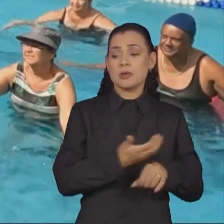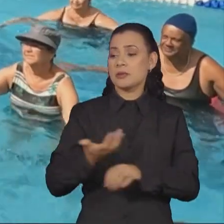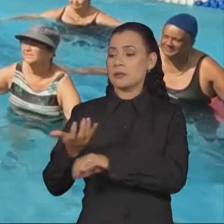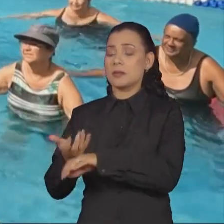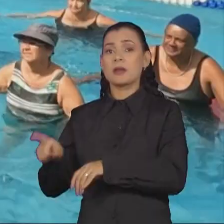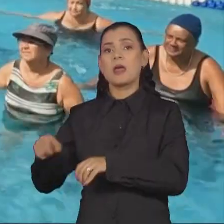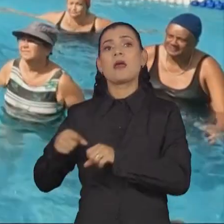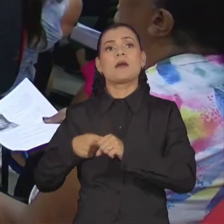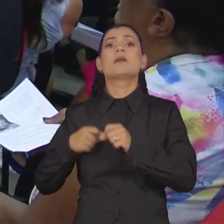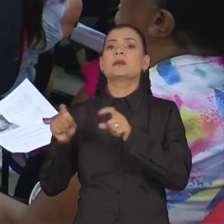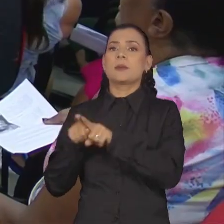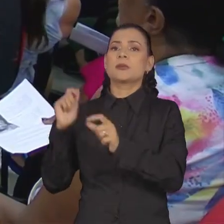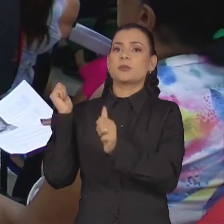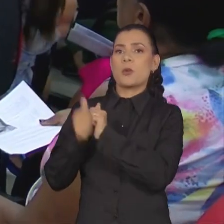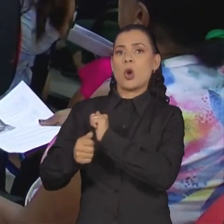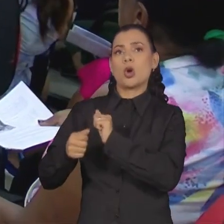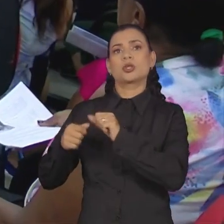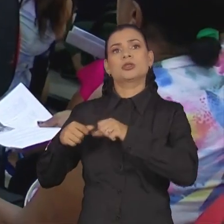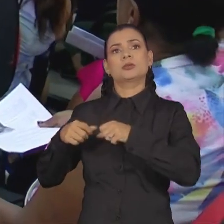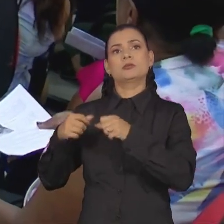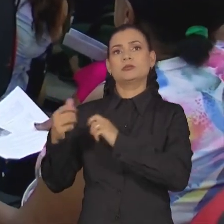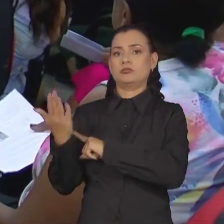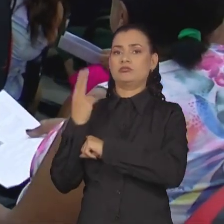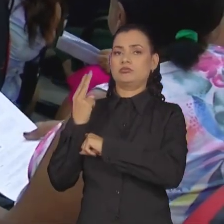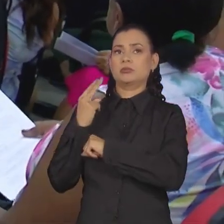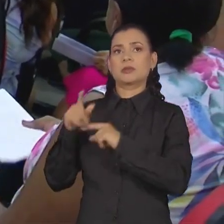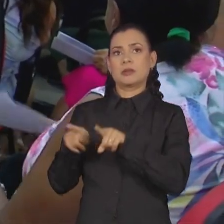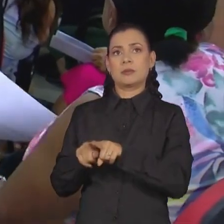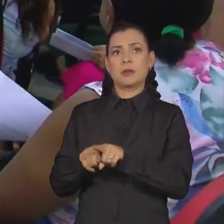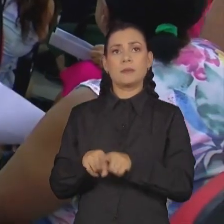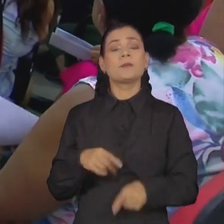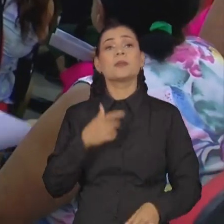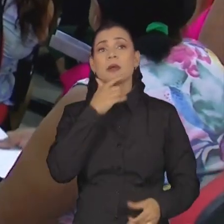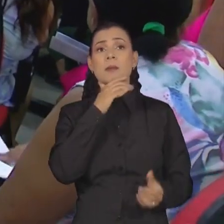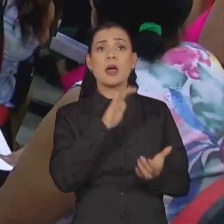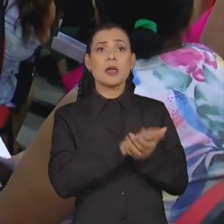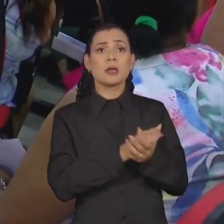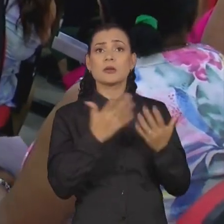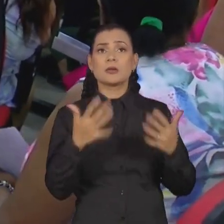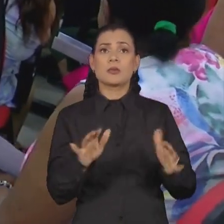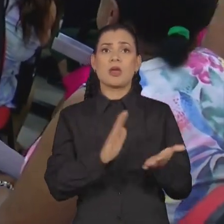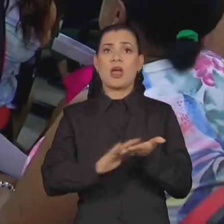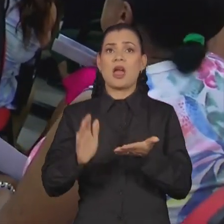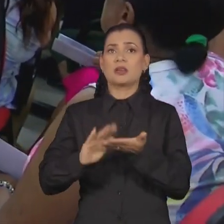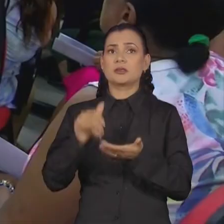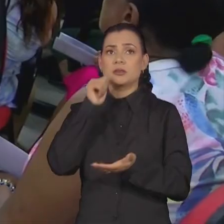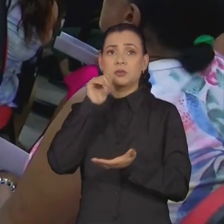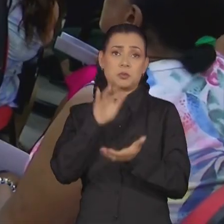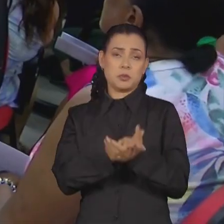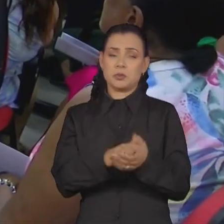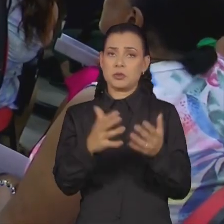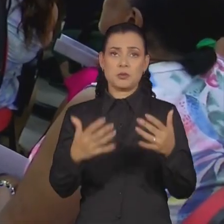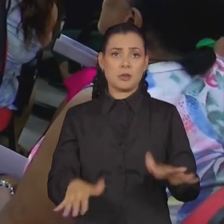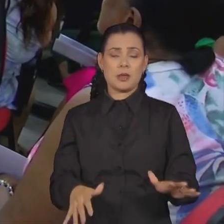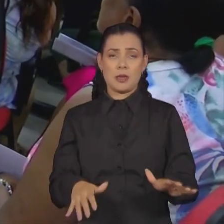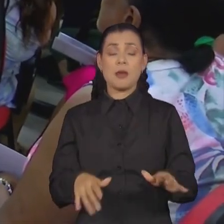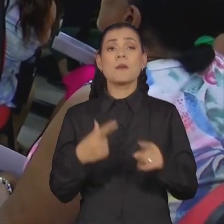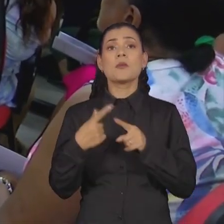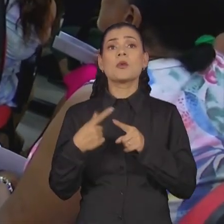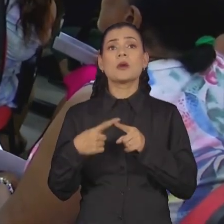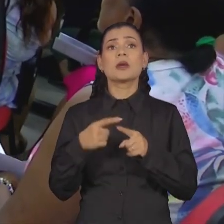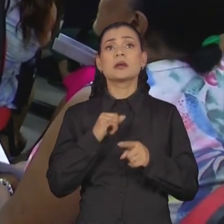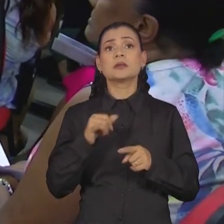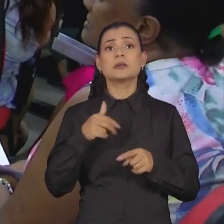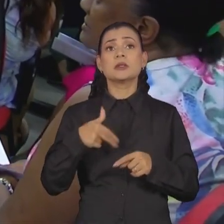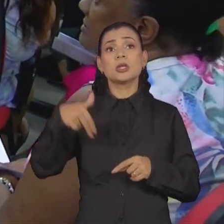a hidroginástica. Meu marido veio da feira, mas não quer gastar com a esposa, porque ir para